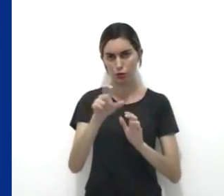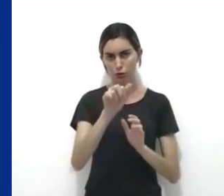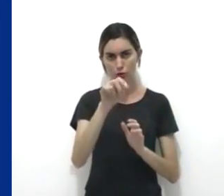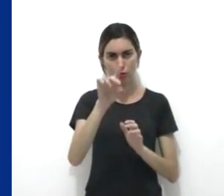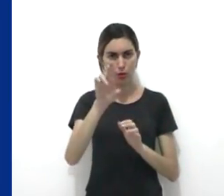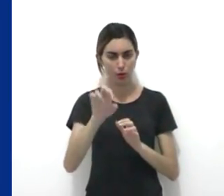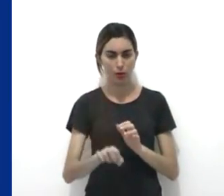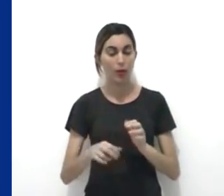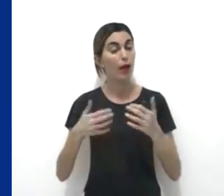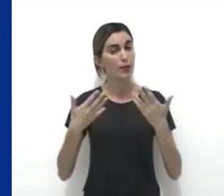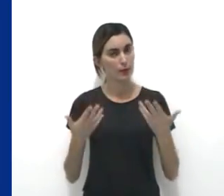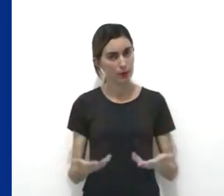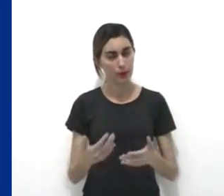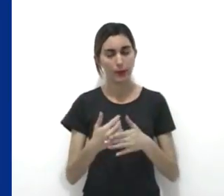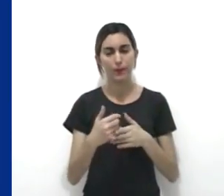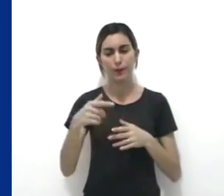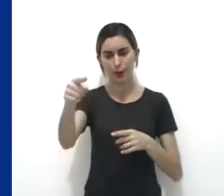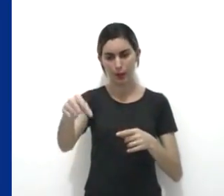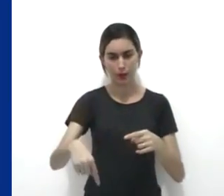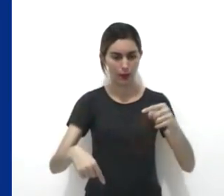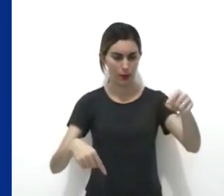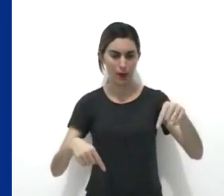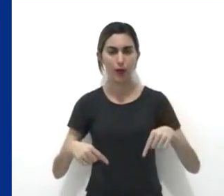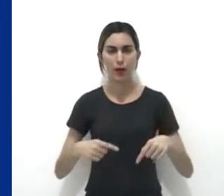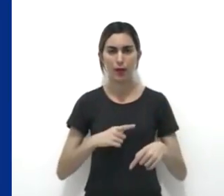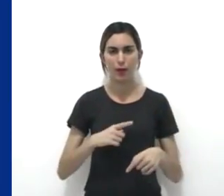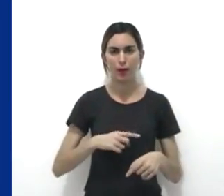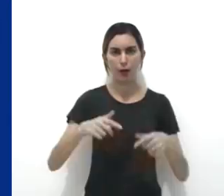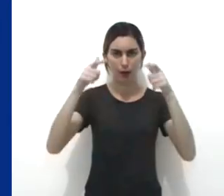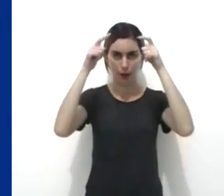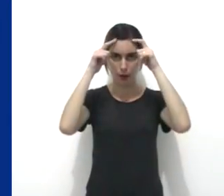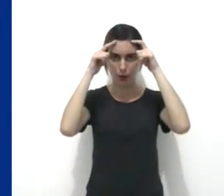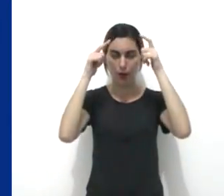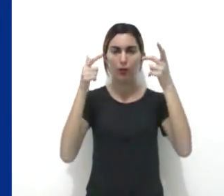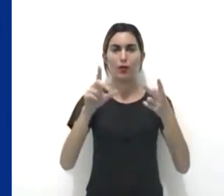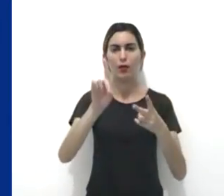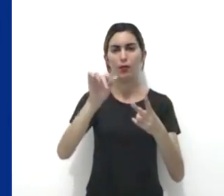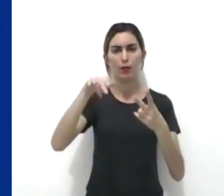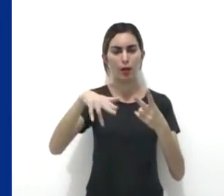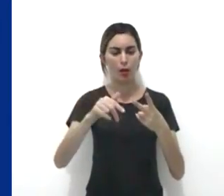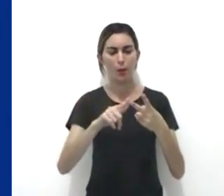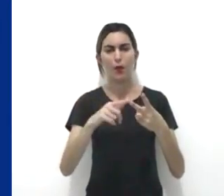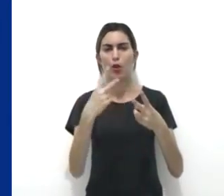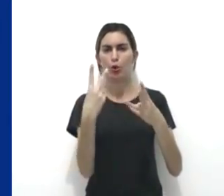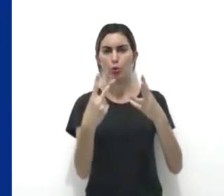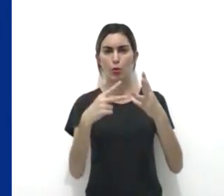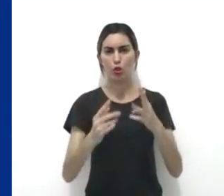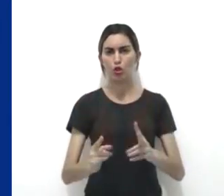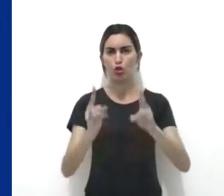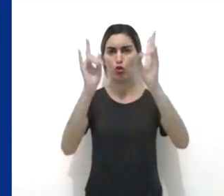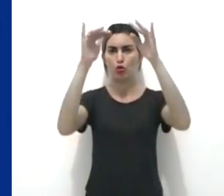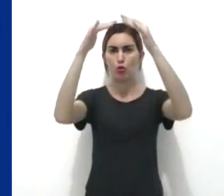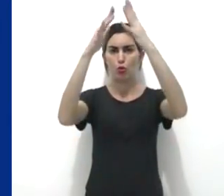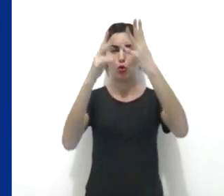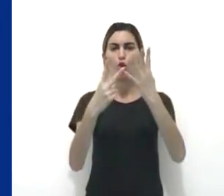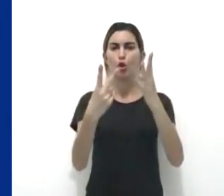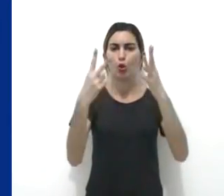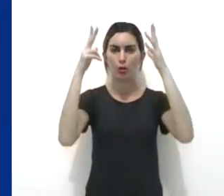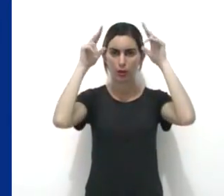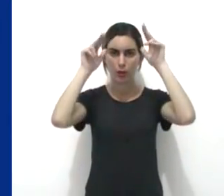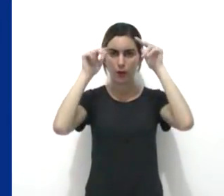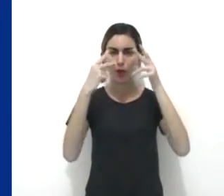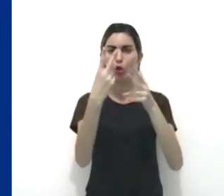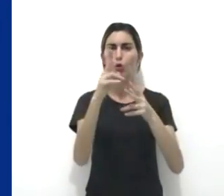do xadrez. Assim, cada lado deverá conter um rei, uma dama, 2 torres, 2